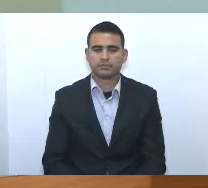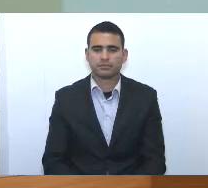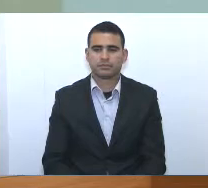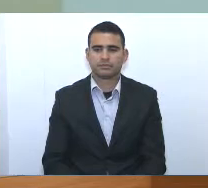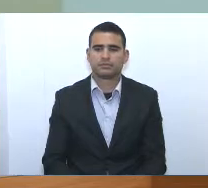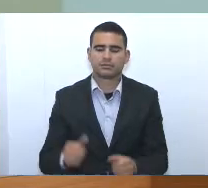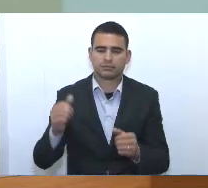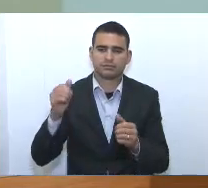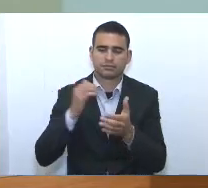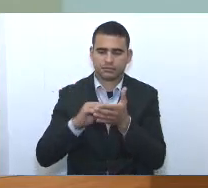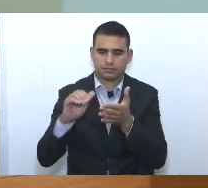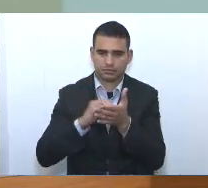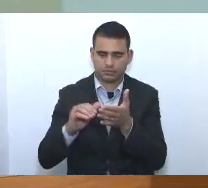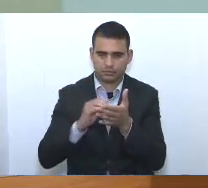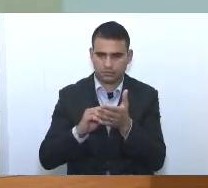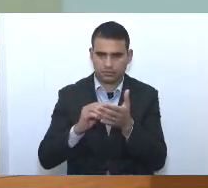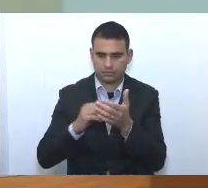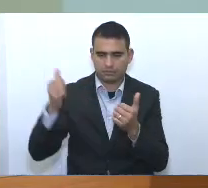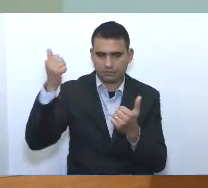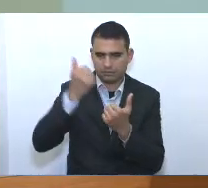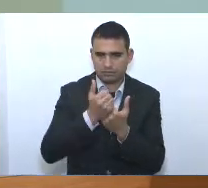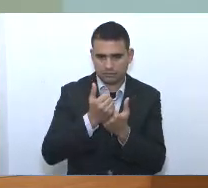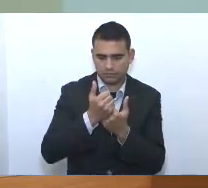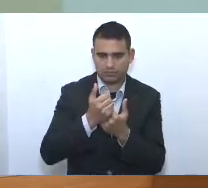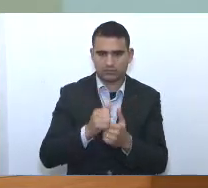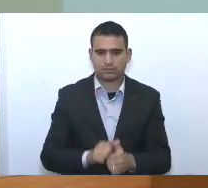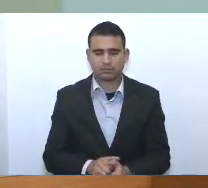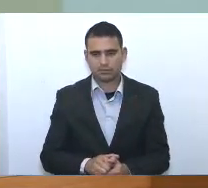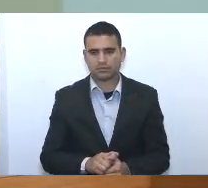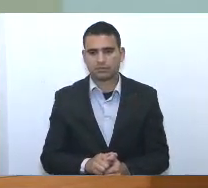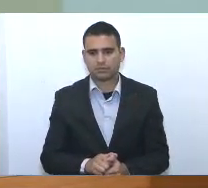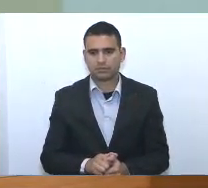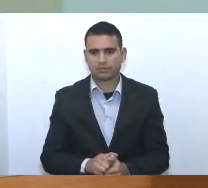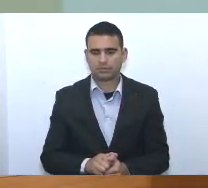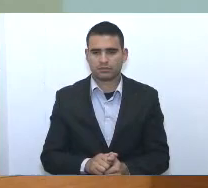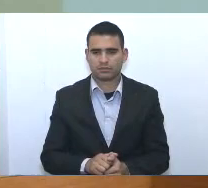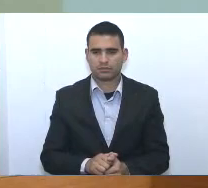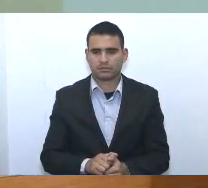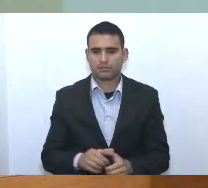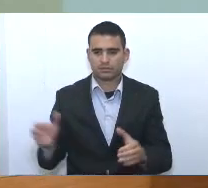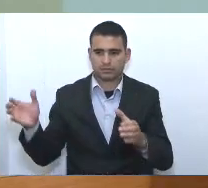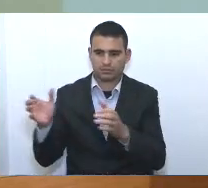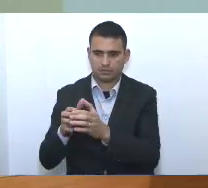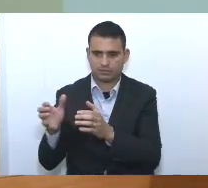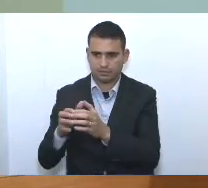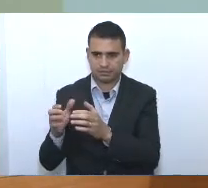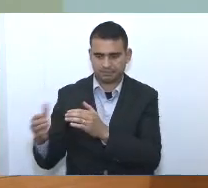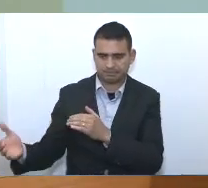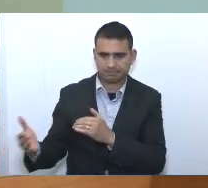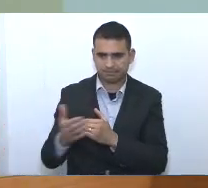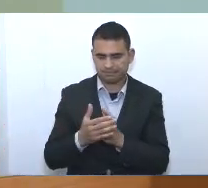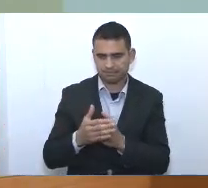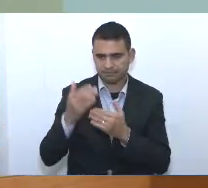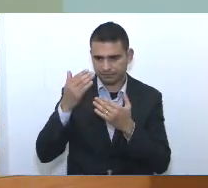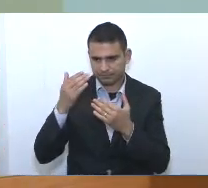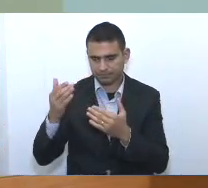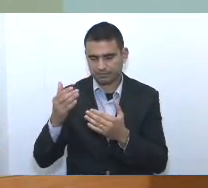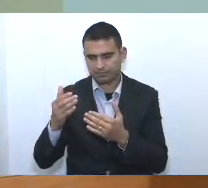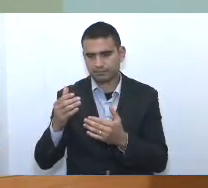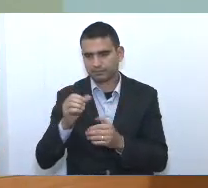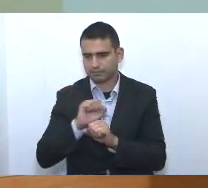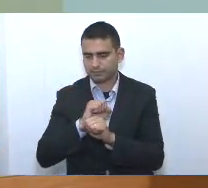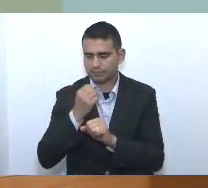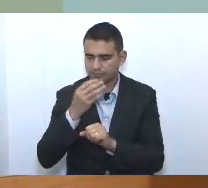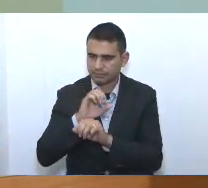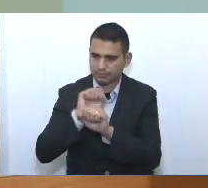secretário adjunto jurídico, meu amigo Carniti, ao qual cumprimento sua assessoria, funcionário da Secretaria Jurídica,